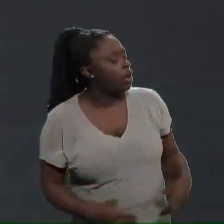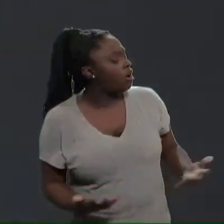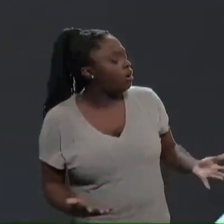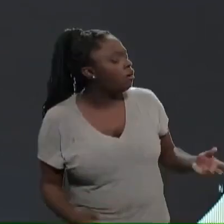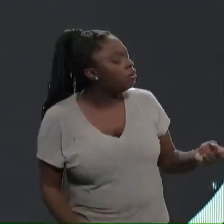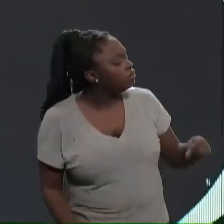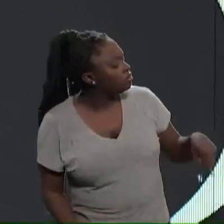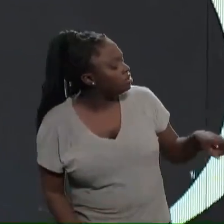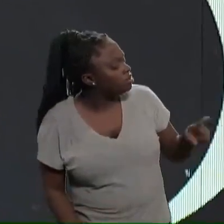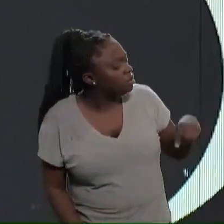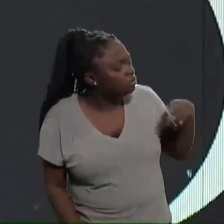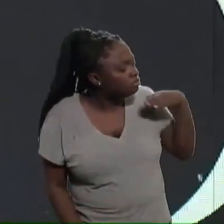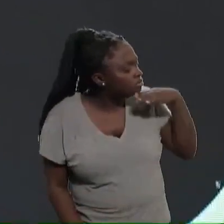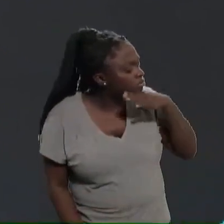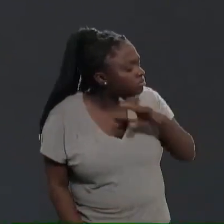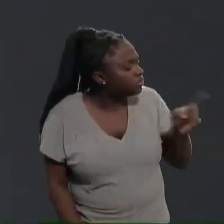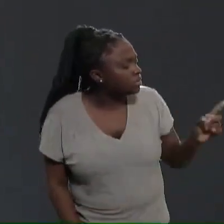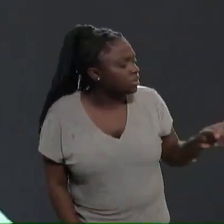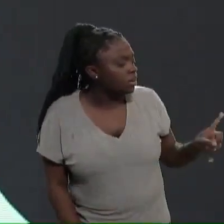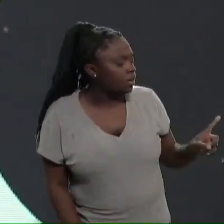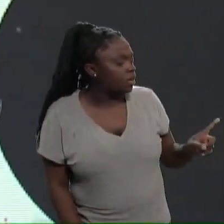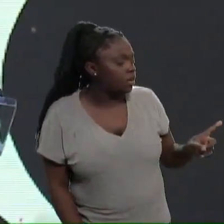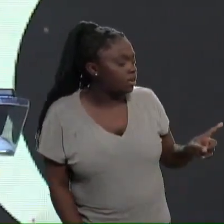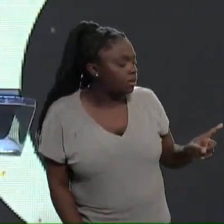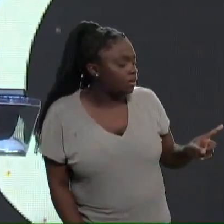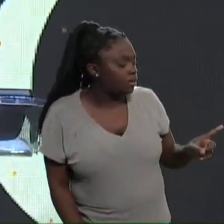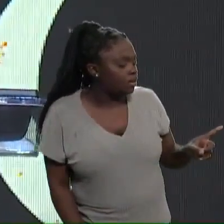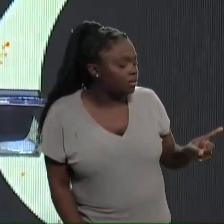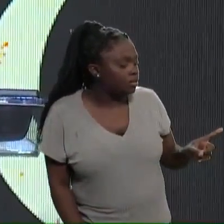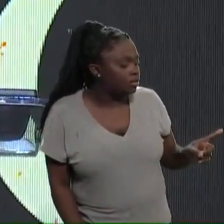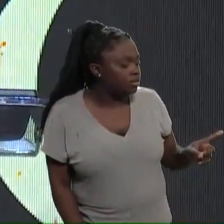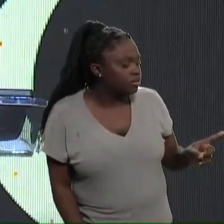porventura não apercebeis?